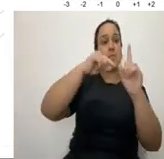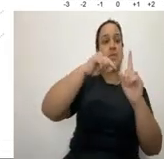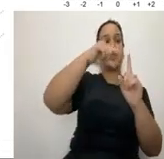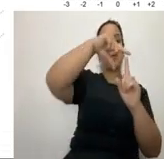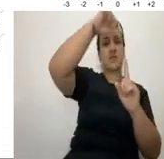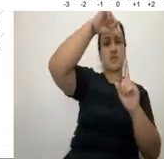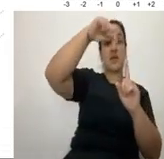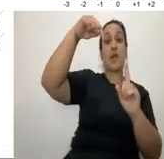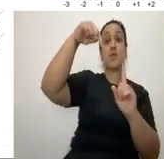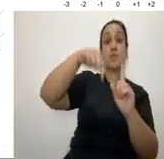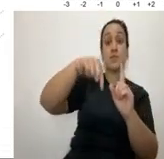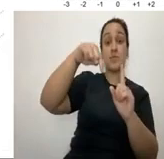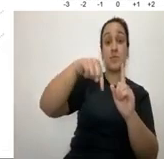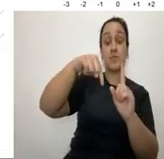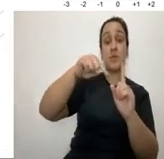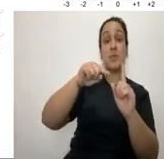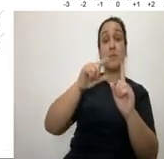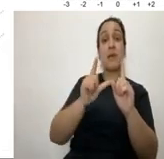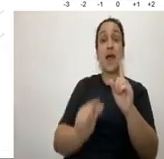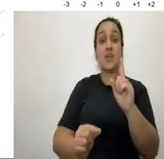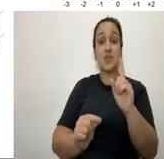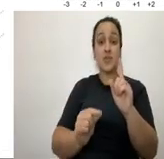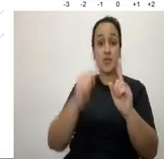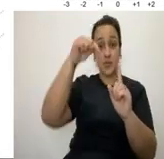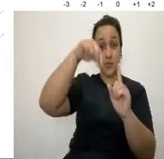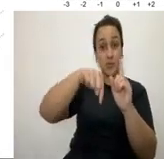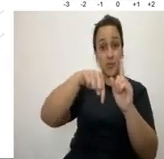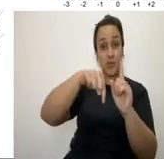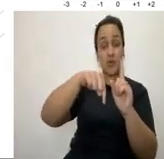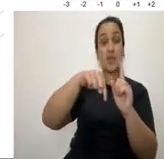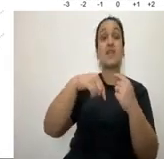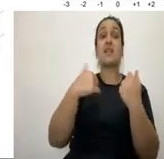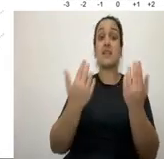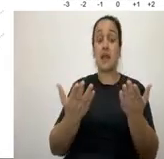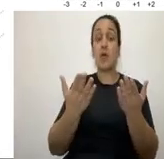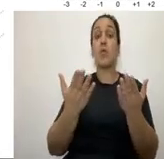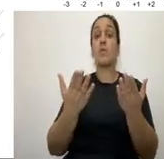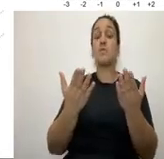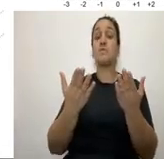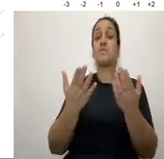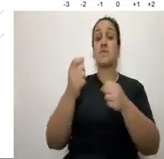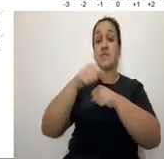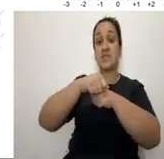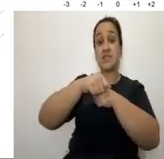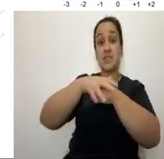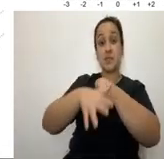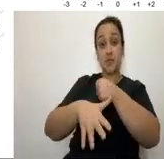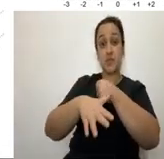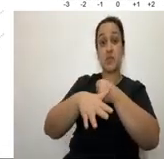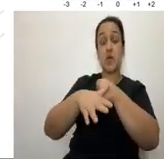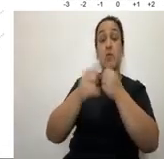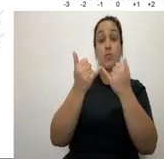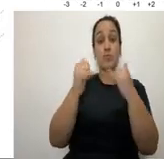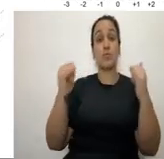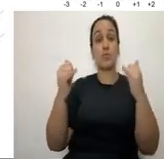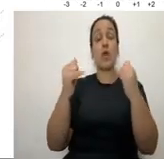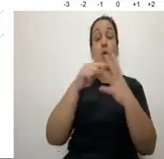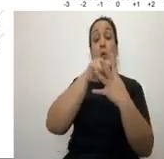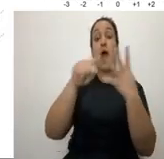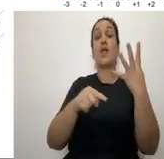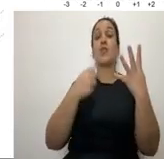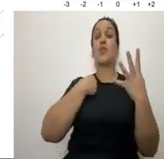baixo, agora na próxima o primeiro para cima e o próximo é para baixo. Então, eu vou dar a